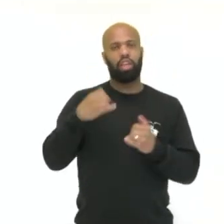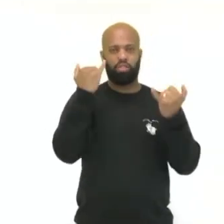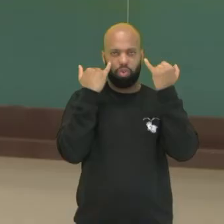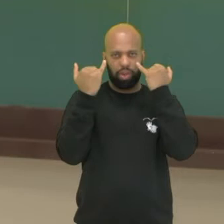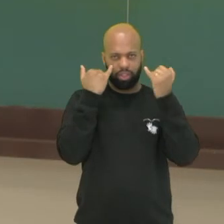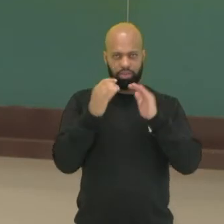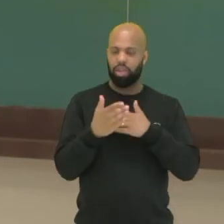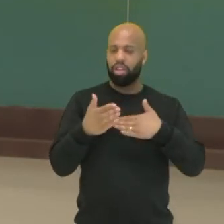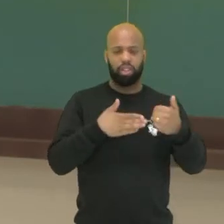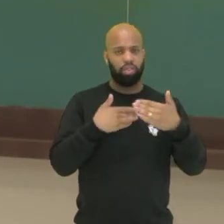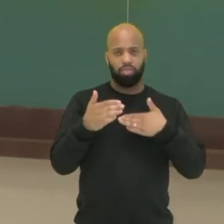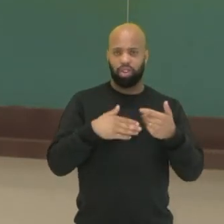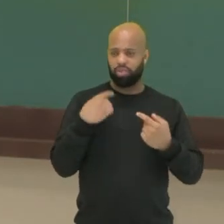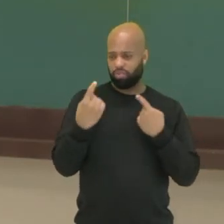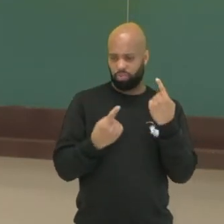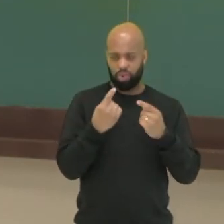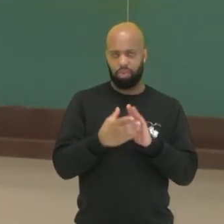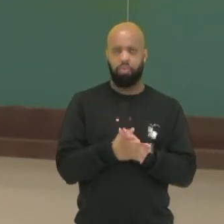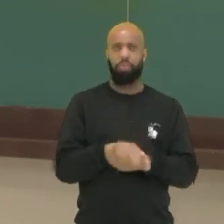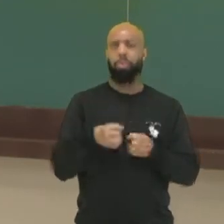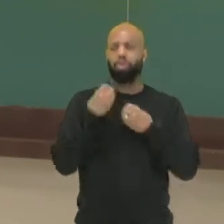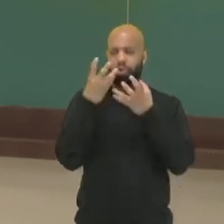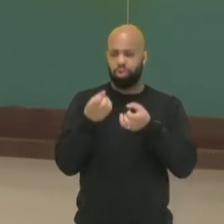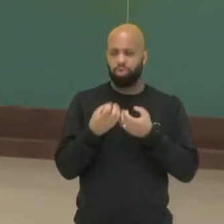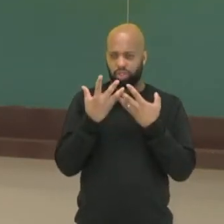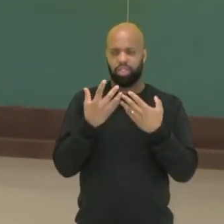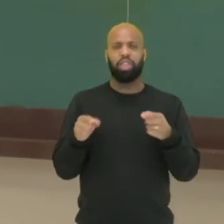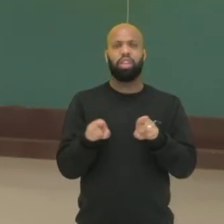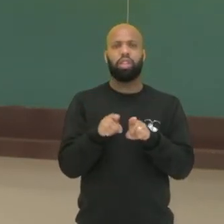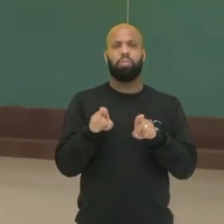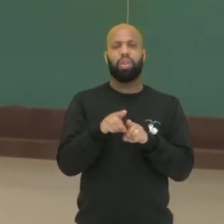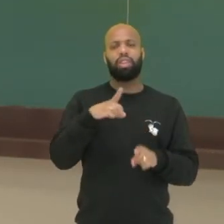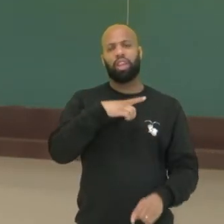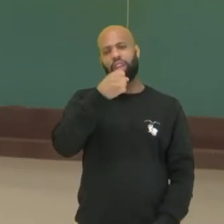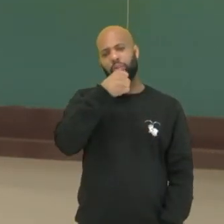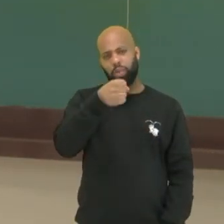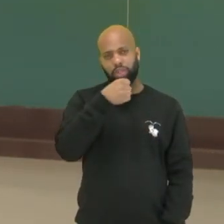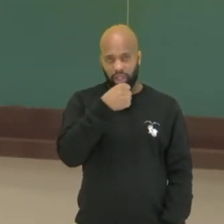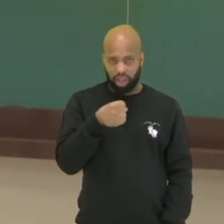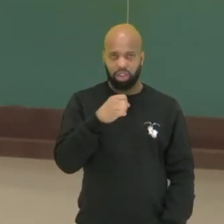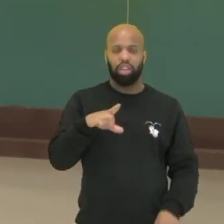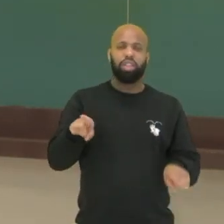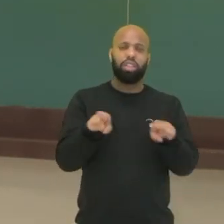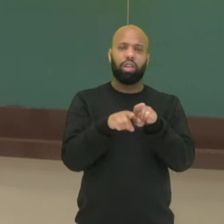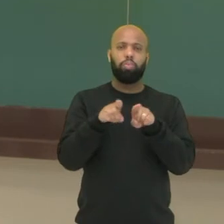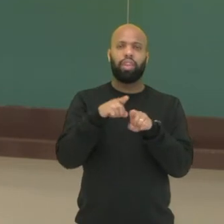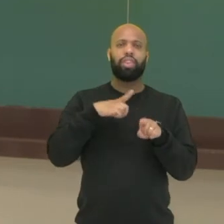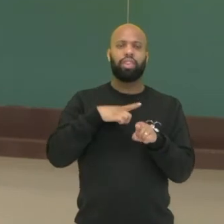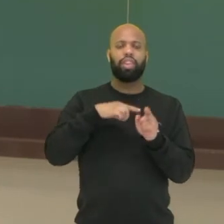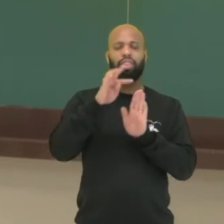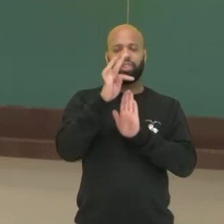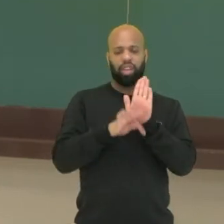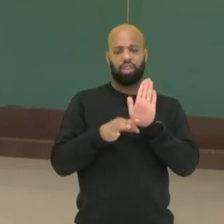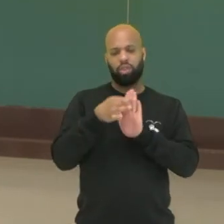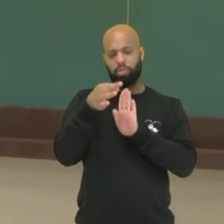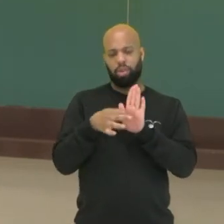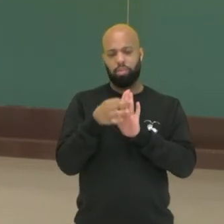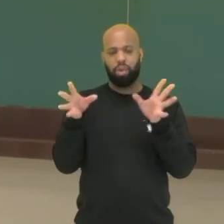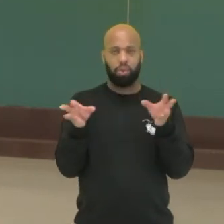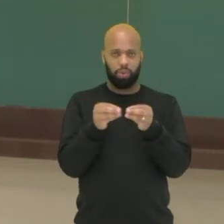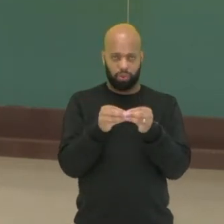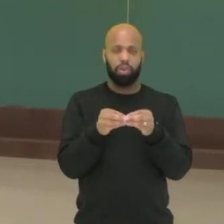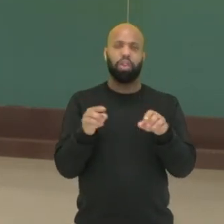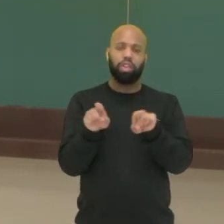seja ele qual for, seja a notícia, seja a reportagem, o artigo de opinião que faz parte do texto jornalístico